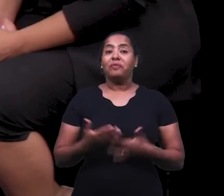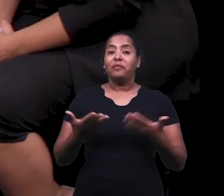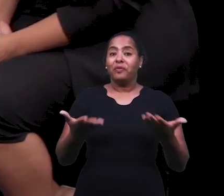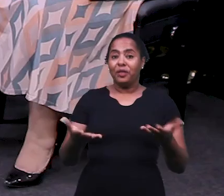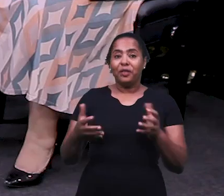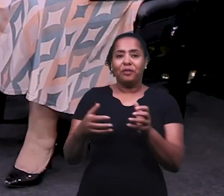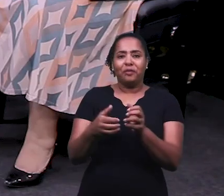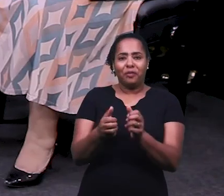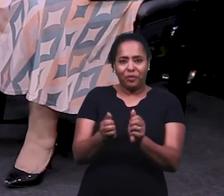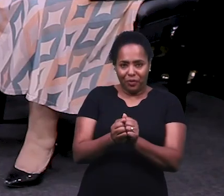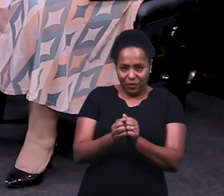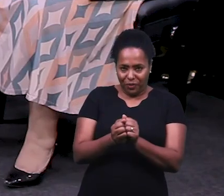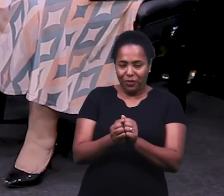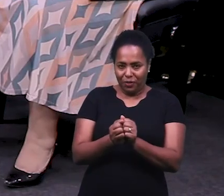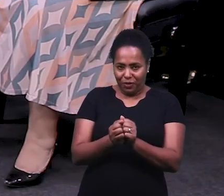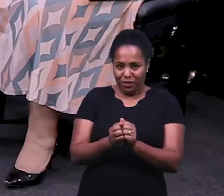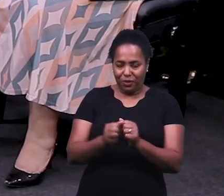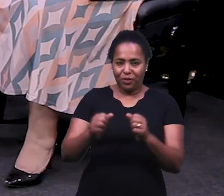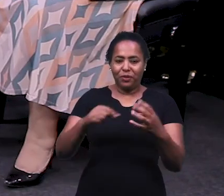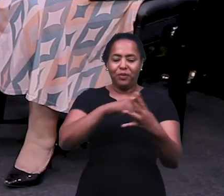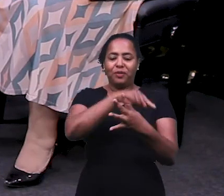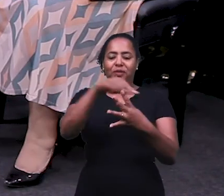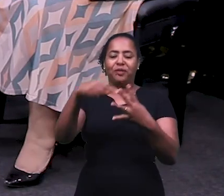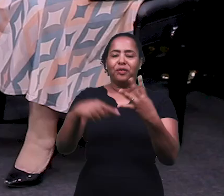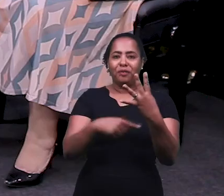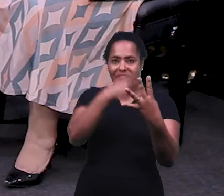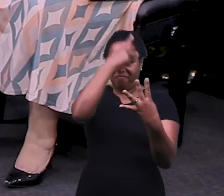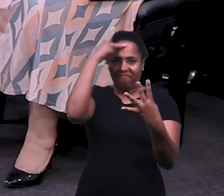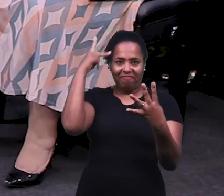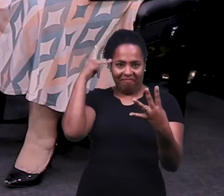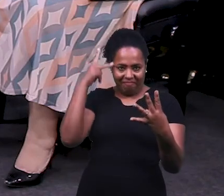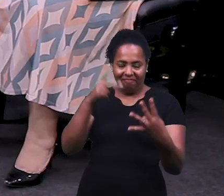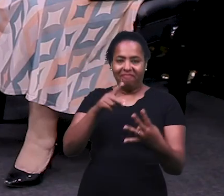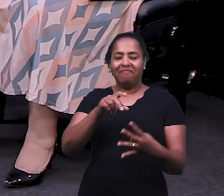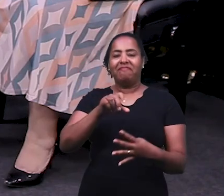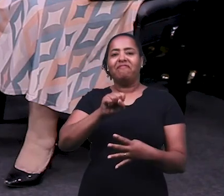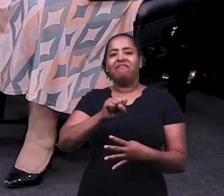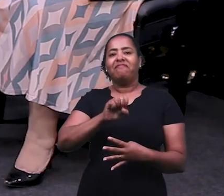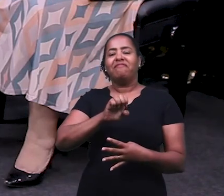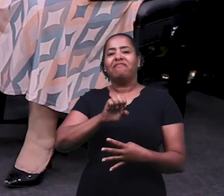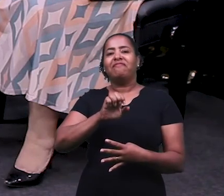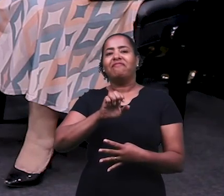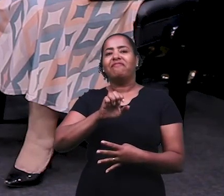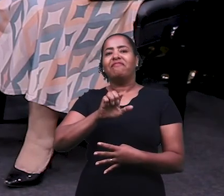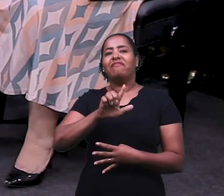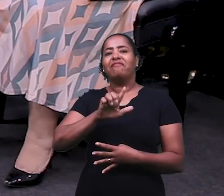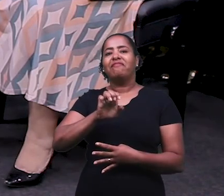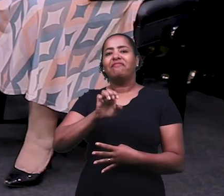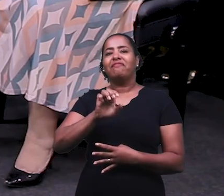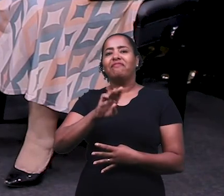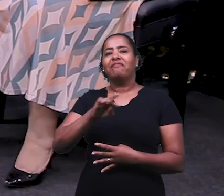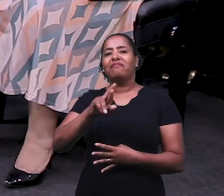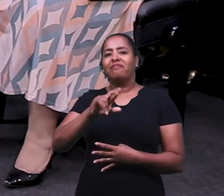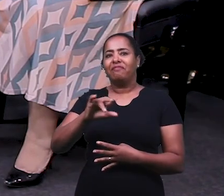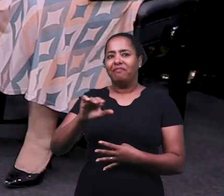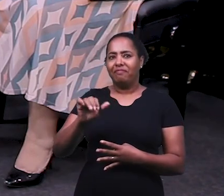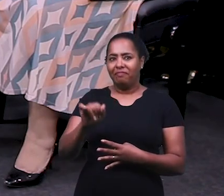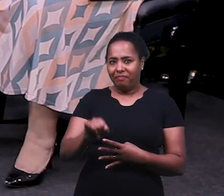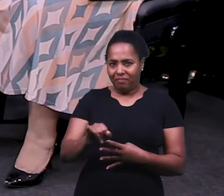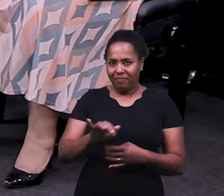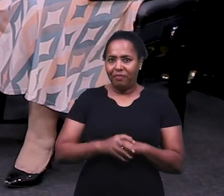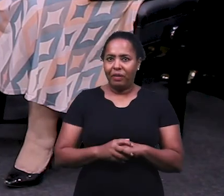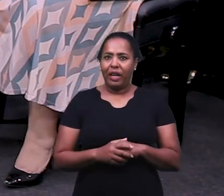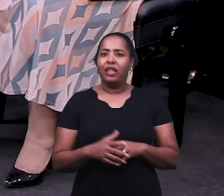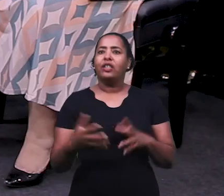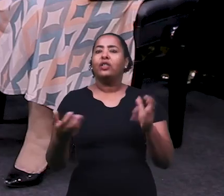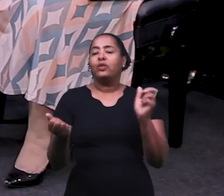mim. Eu estou aqui com o quarteto Celebrai, quarteto que está aqui, e mais a nossa irmã Jane, que